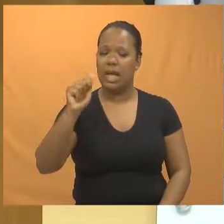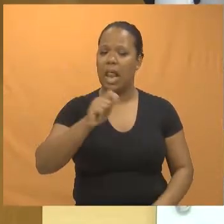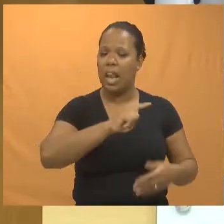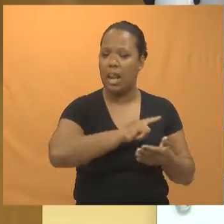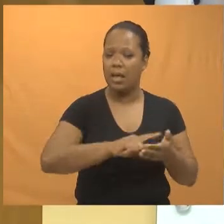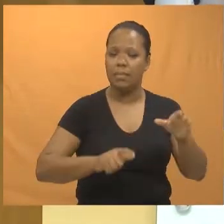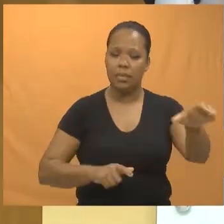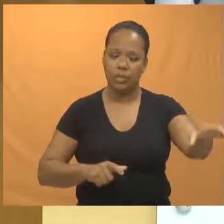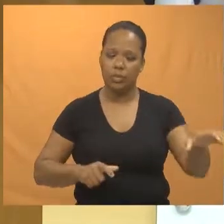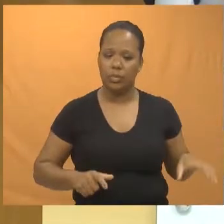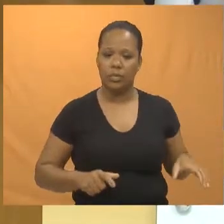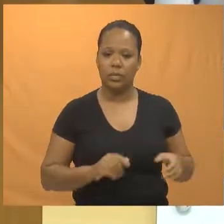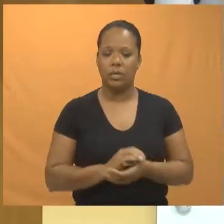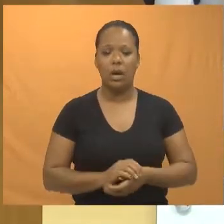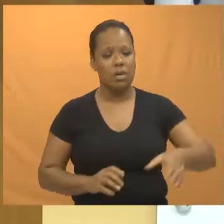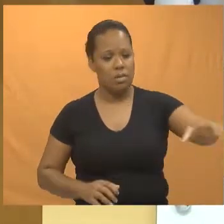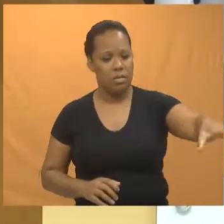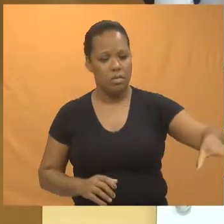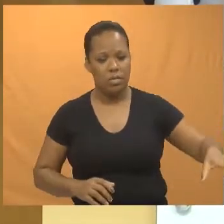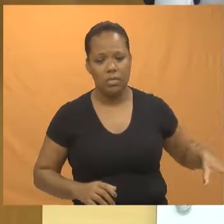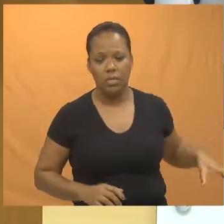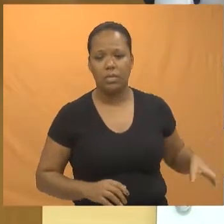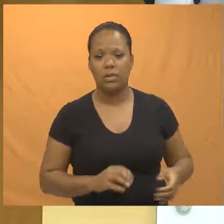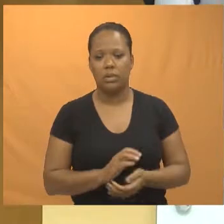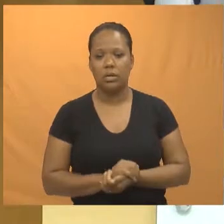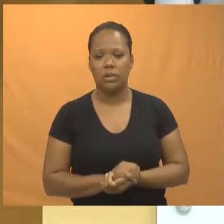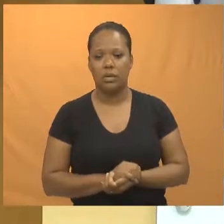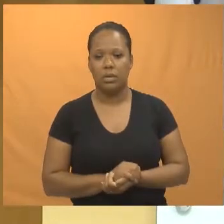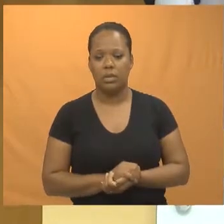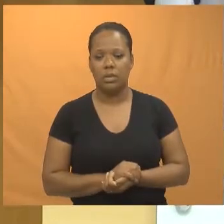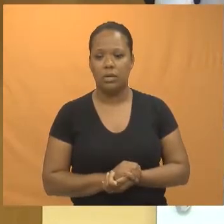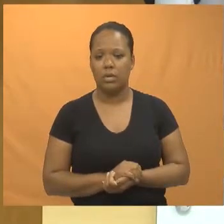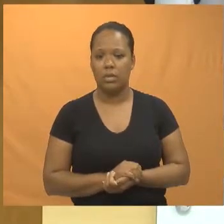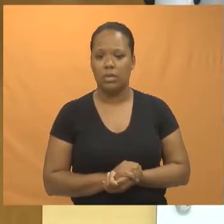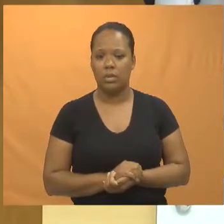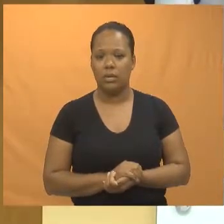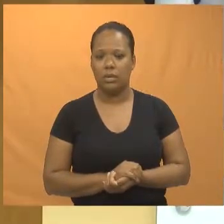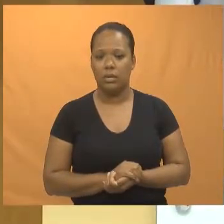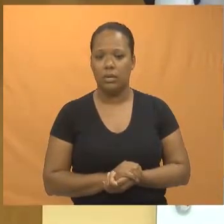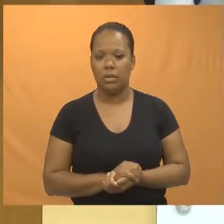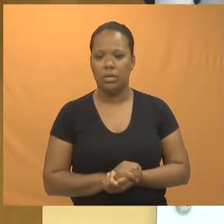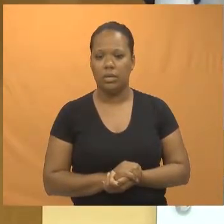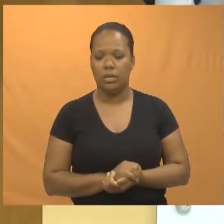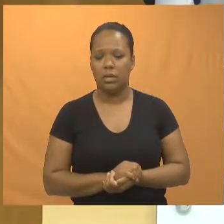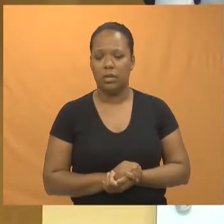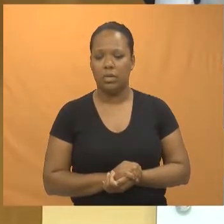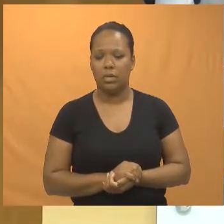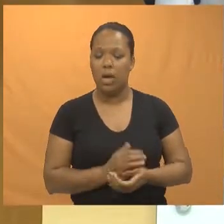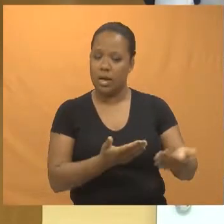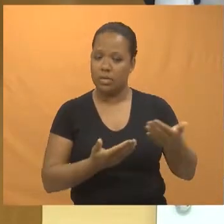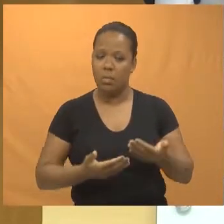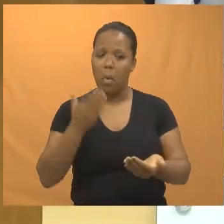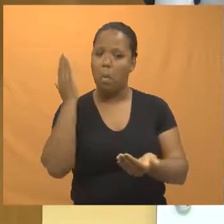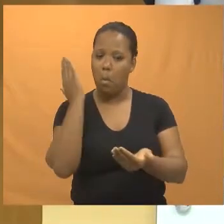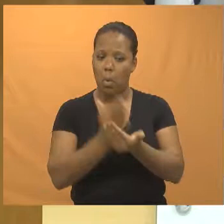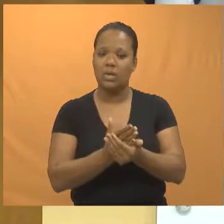numa valeta lá, não é isso? Uma vala que tem lá, e aí, por causa disso, ele foi aí, recebeu aí um processo, não é